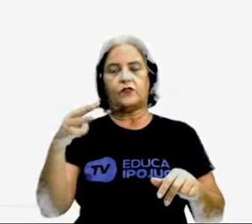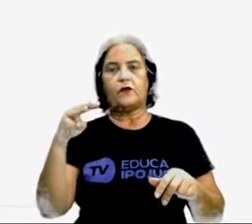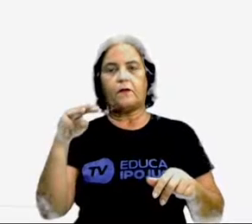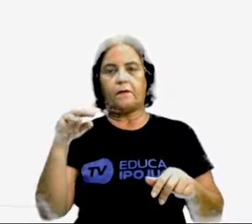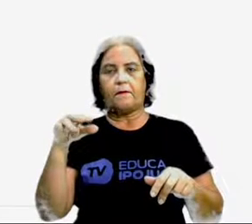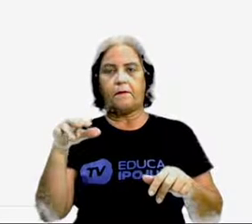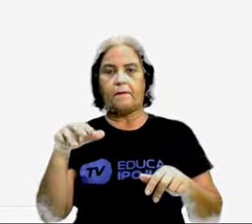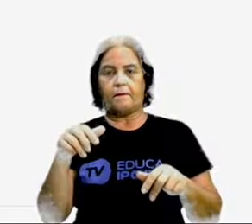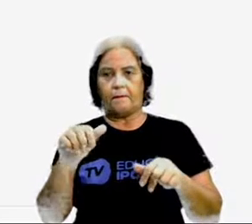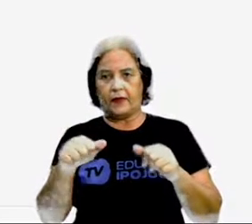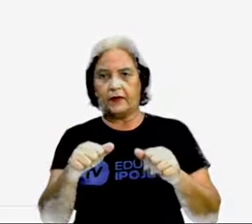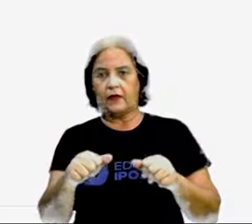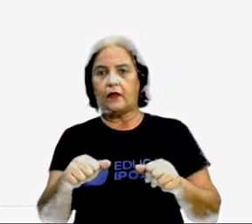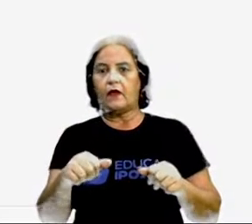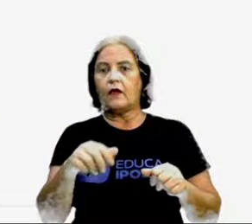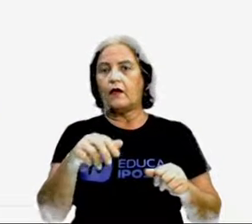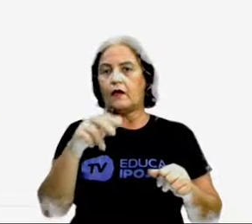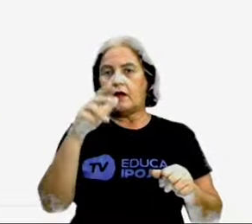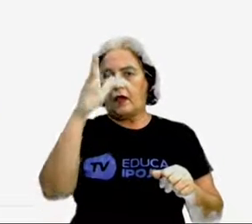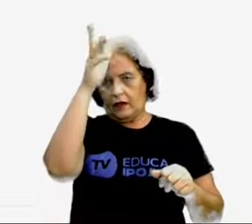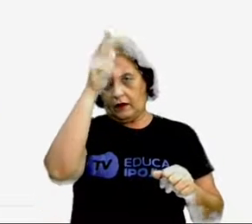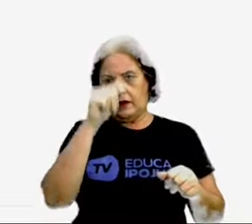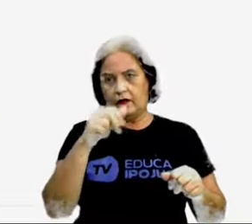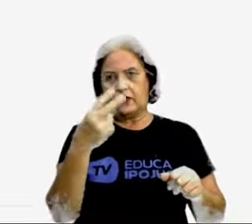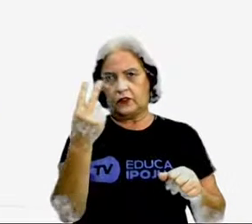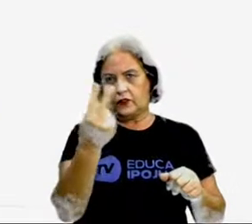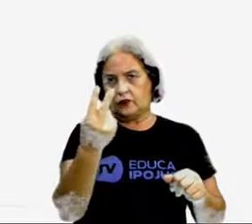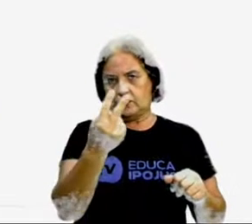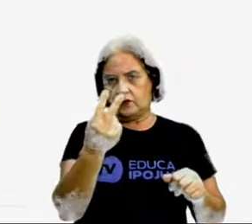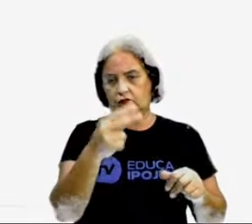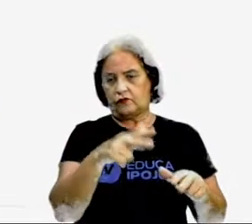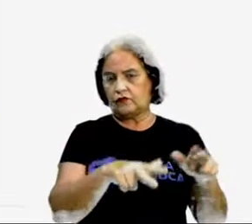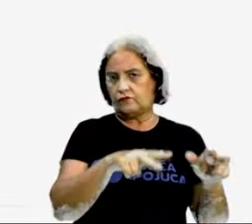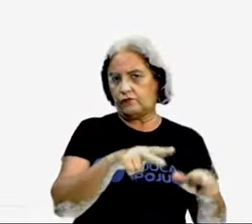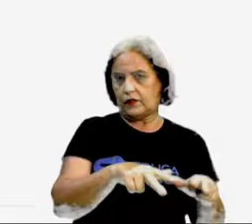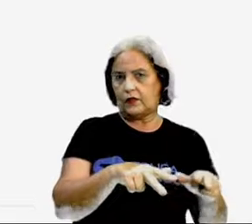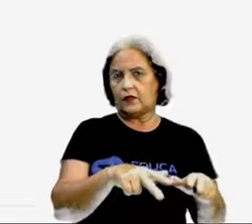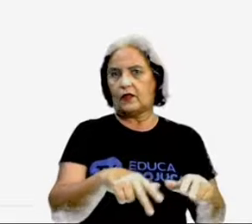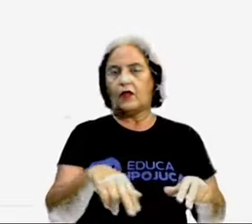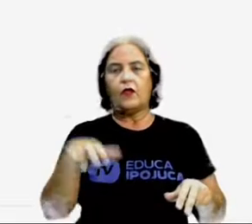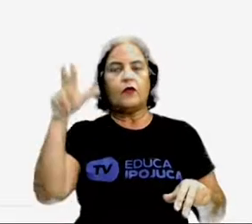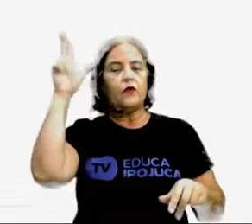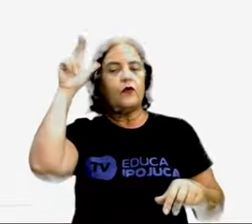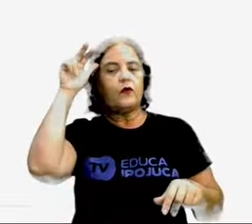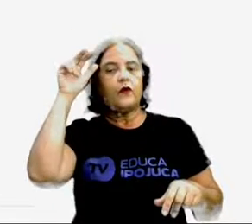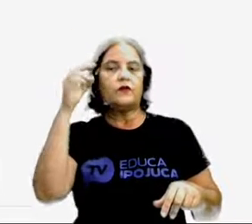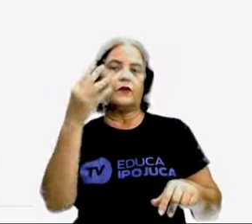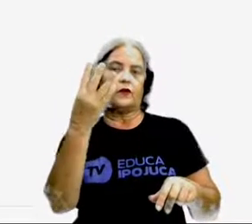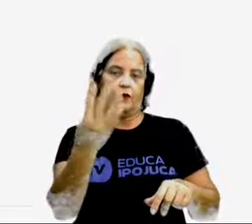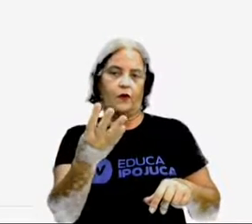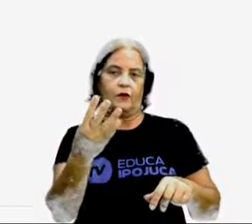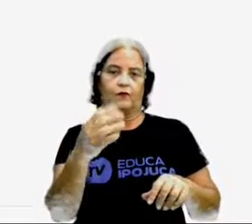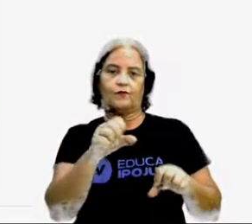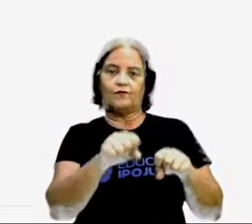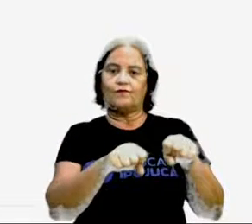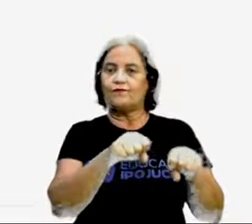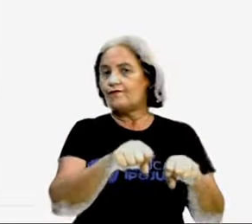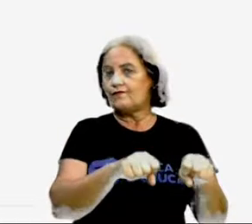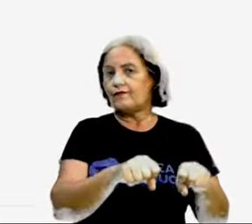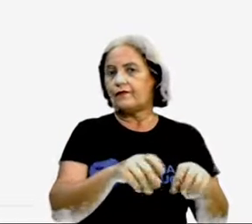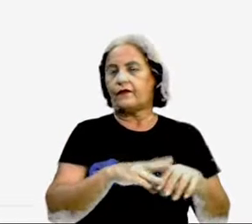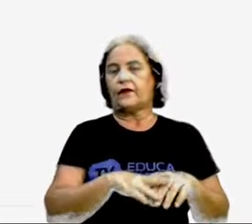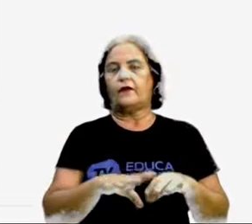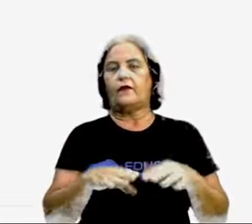vezes 2, 6. E o coelho, 4 patas. 4 vezes 4, 16. Total,